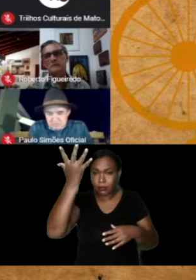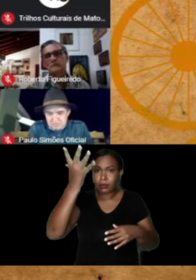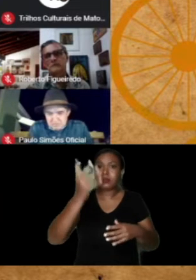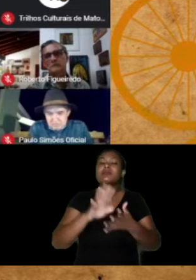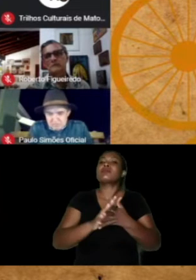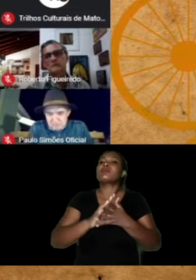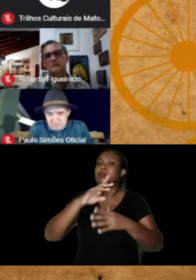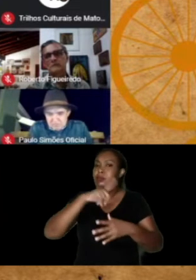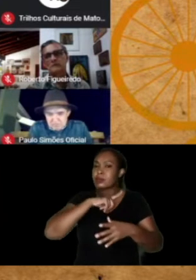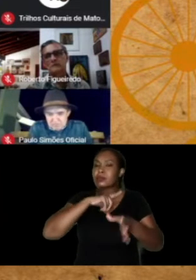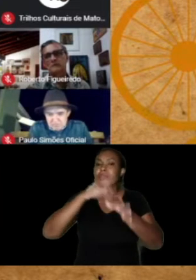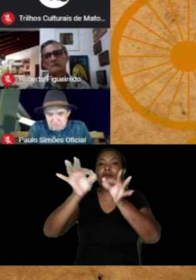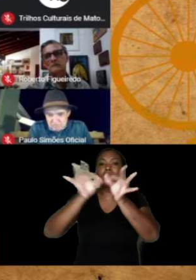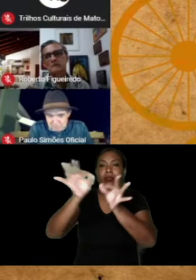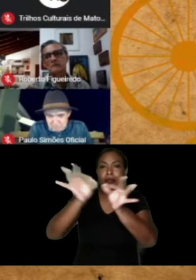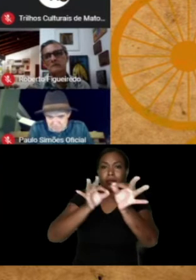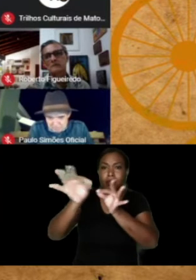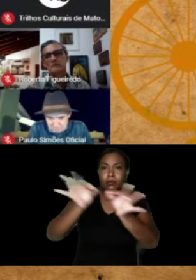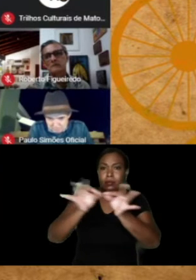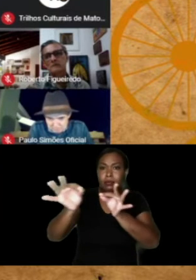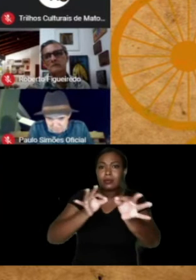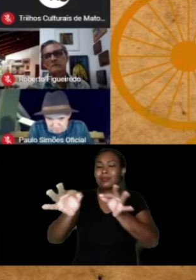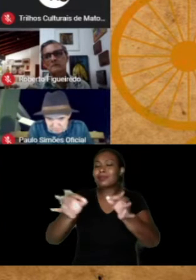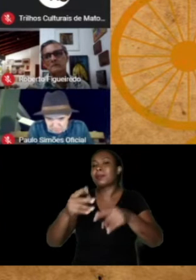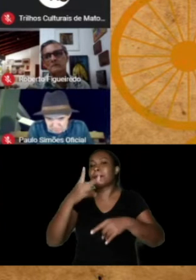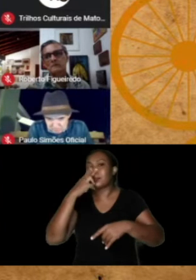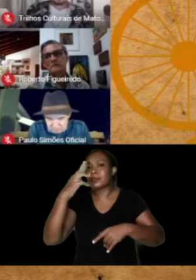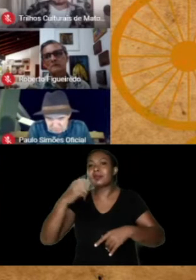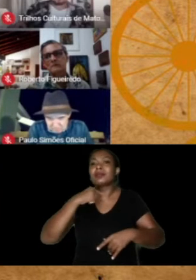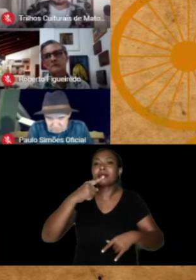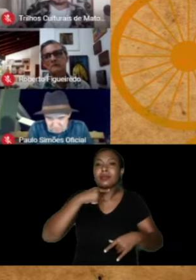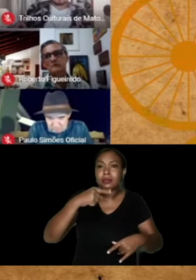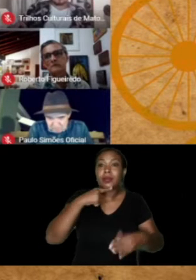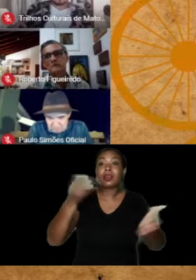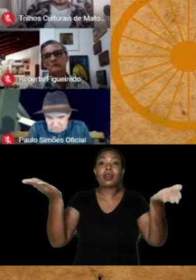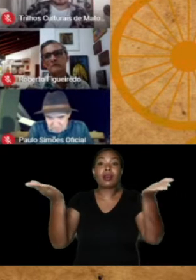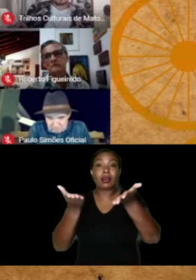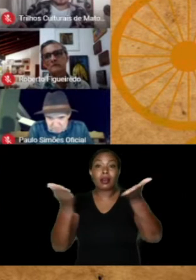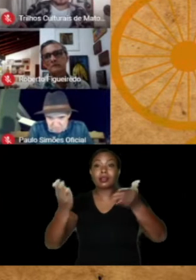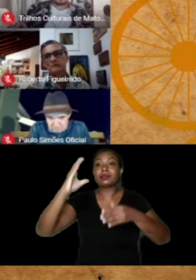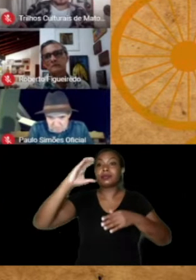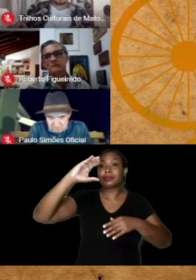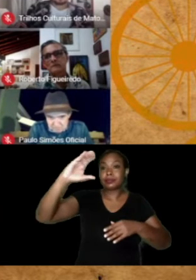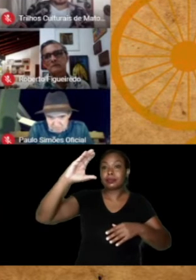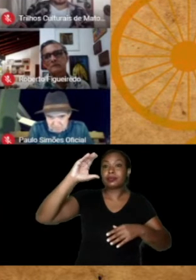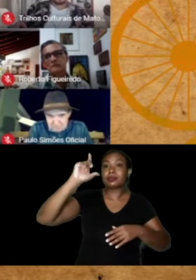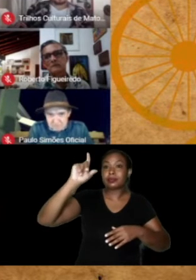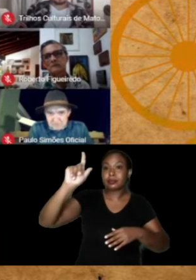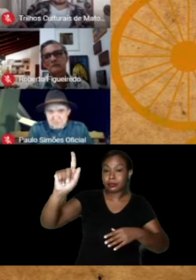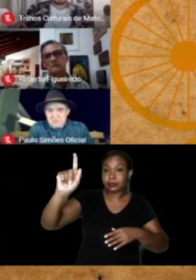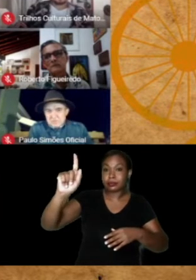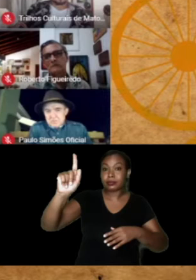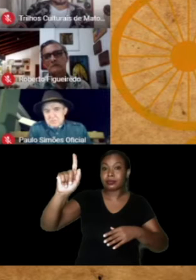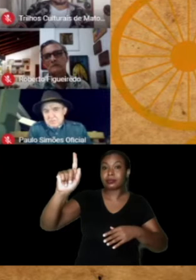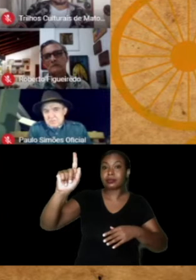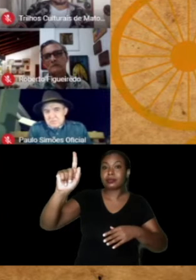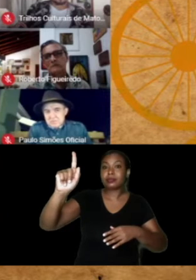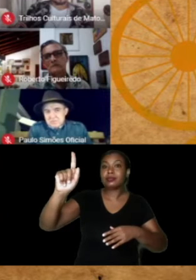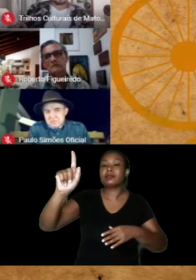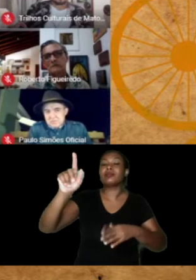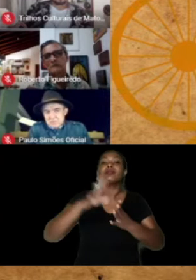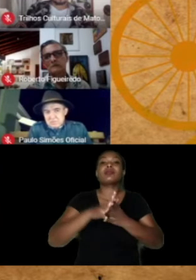que para muitos era inatingível. E hoje Campo Grande, hoje Campo Grande é